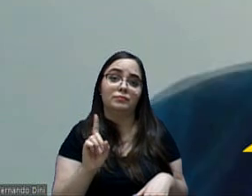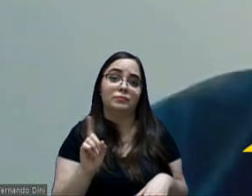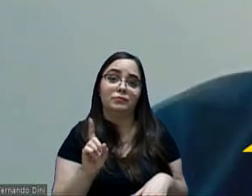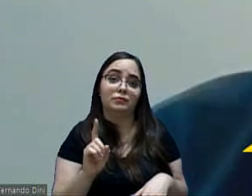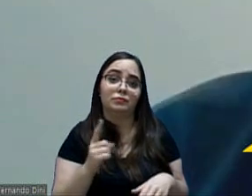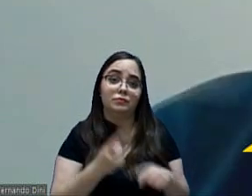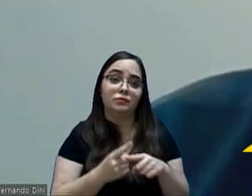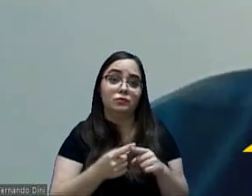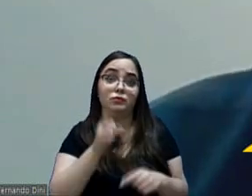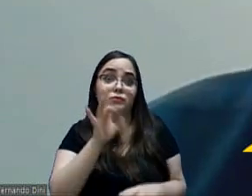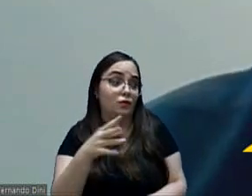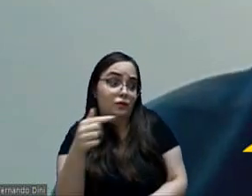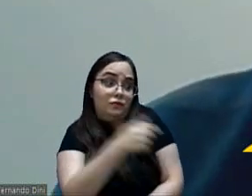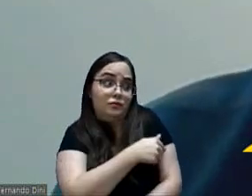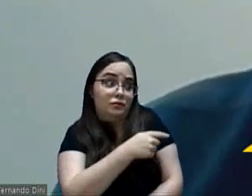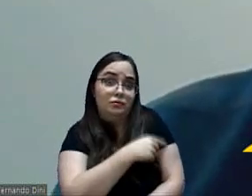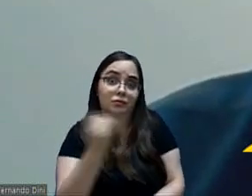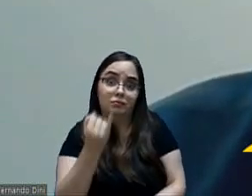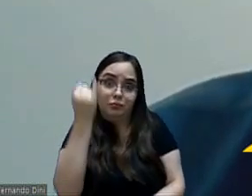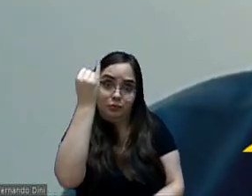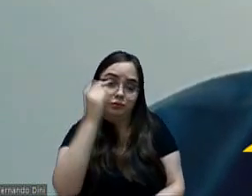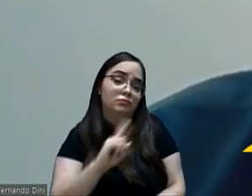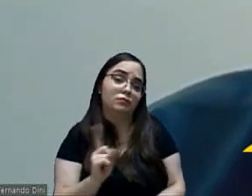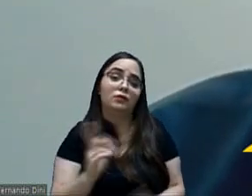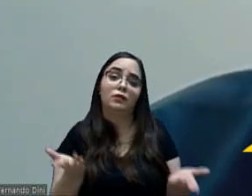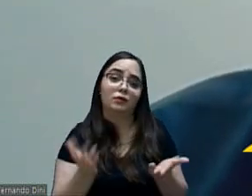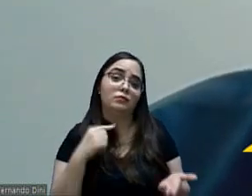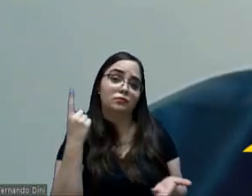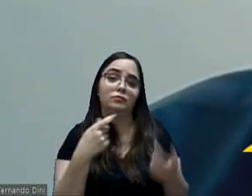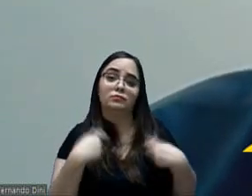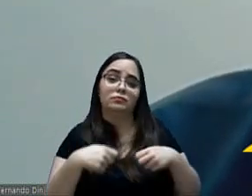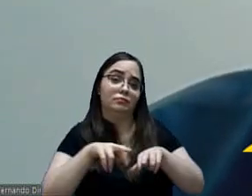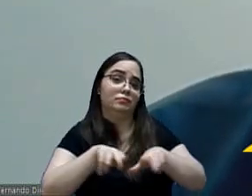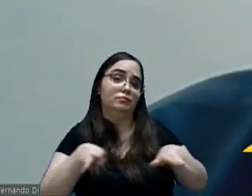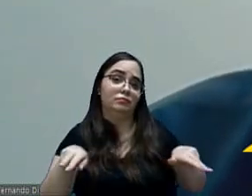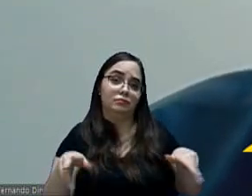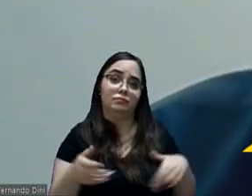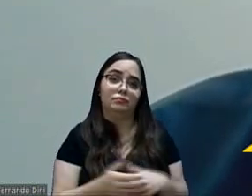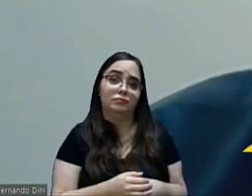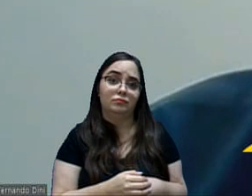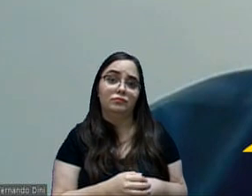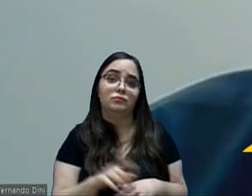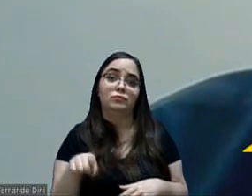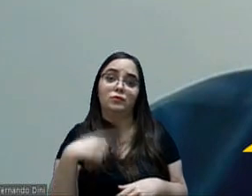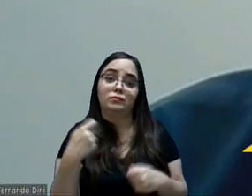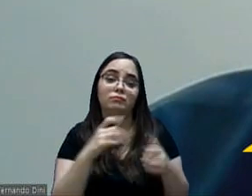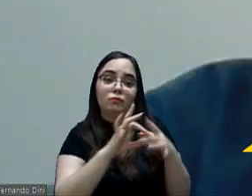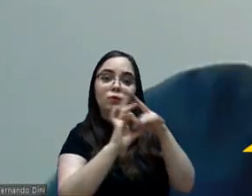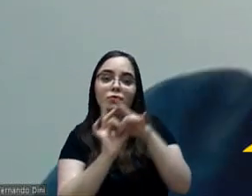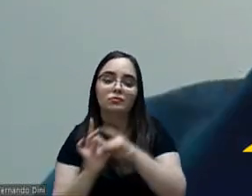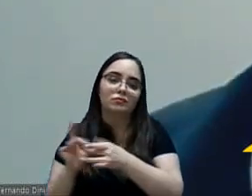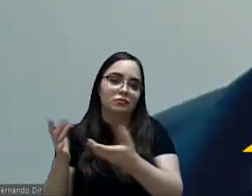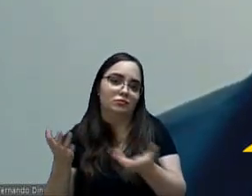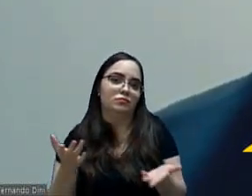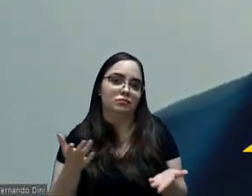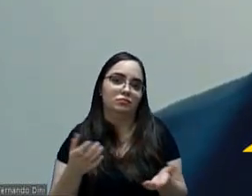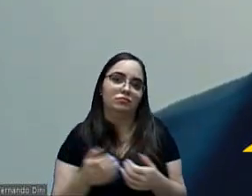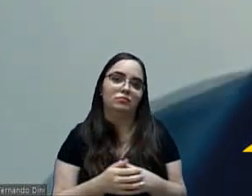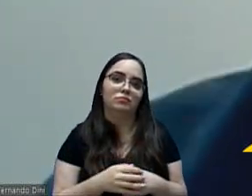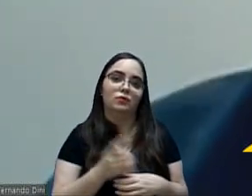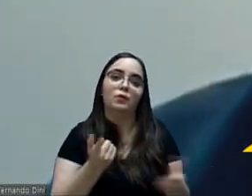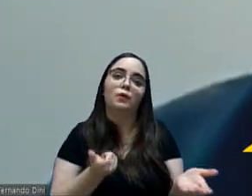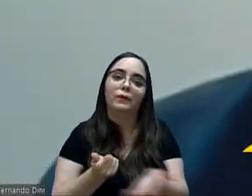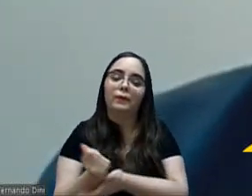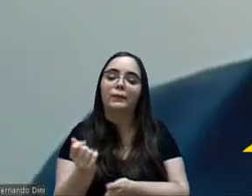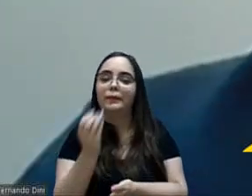somente de vacina que nós precisamos nesse momento. Nós precisamos de um contexto geral. Precisamos de vacina, de oxigênio,